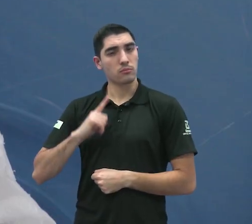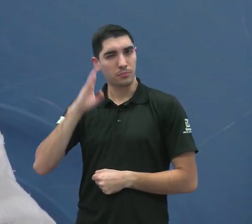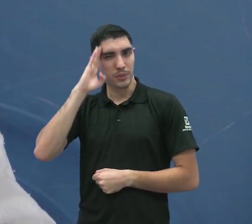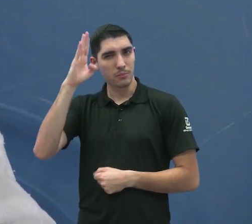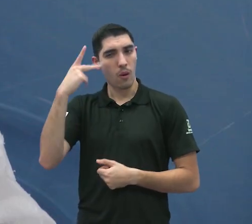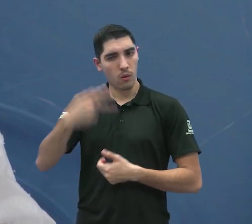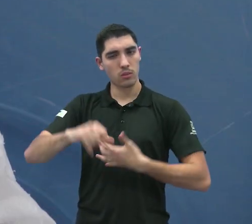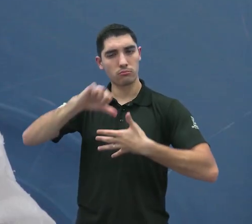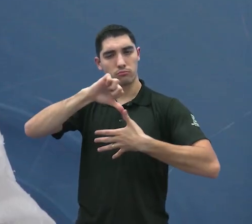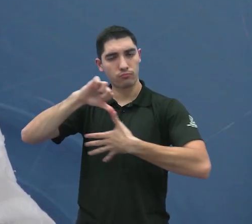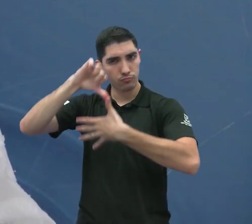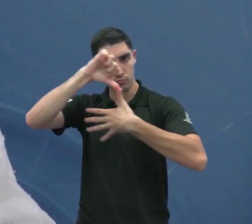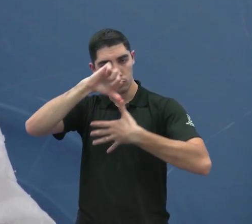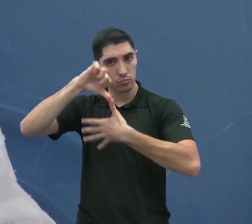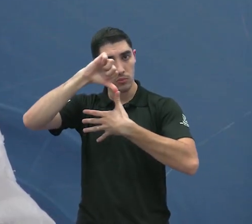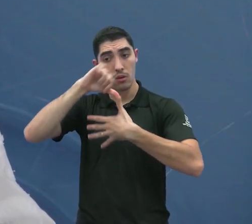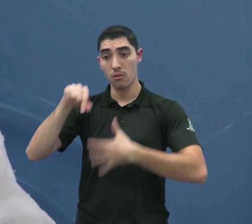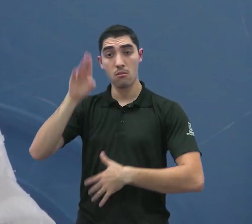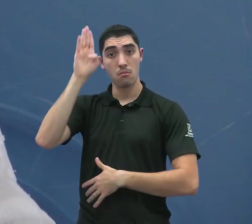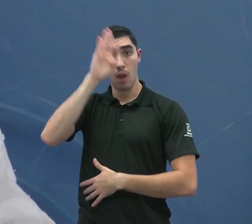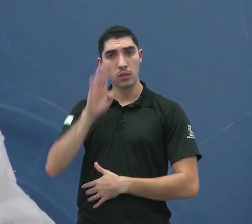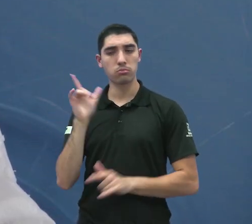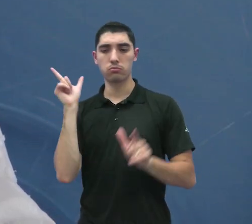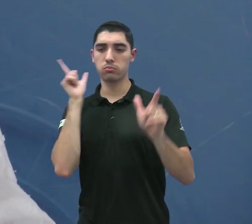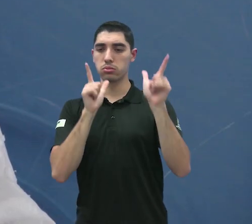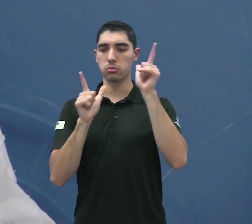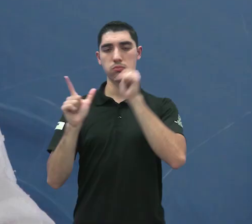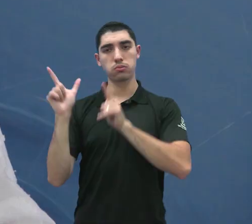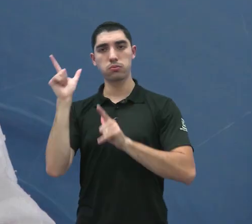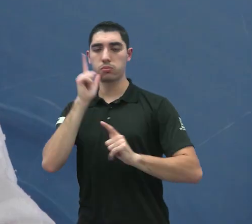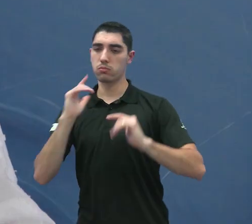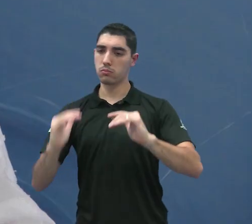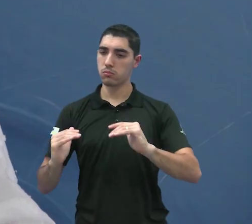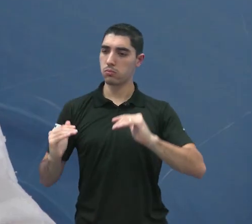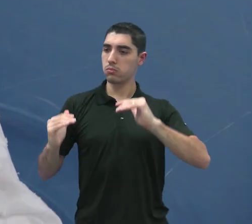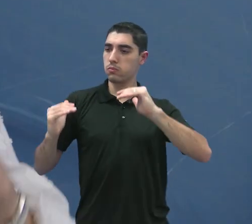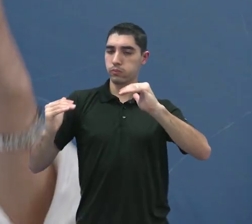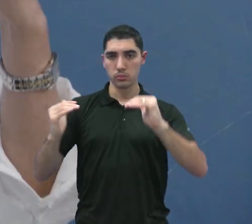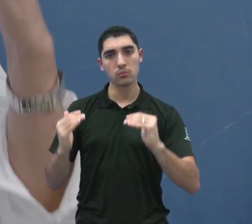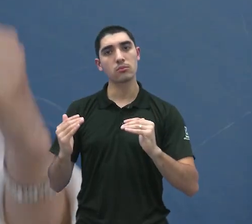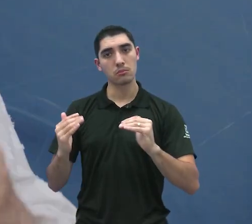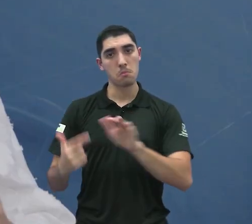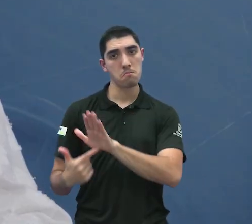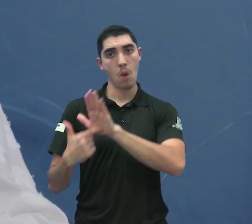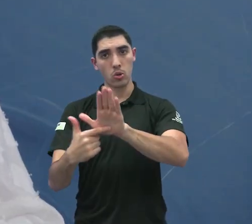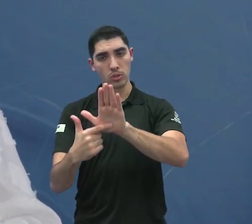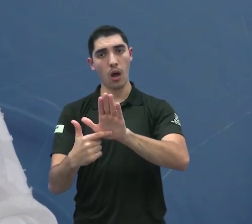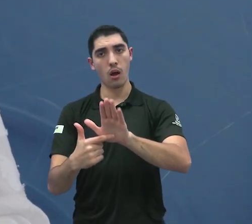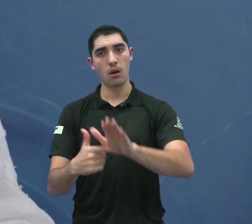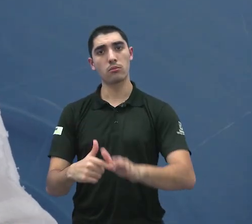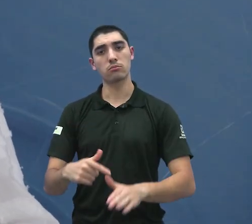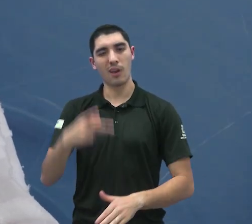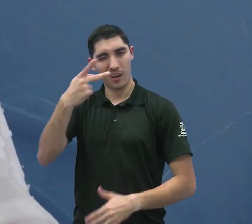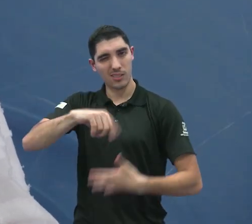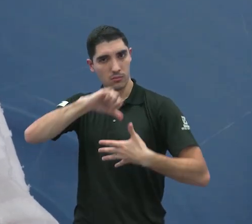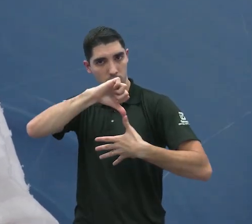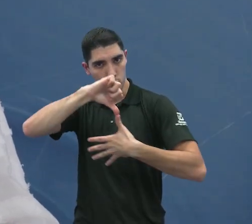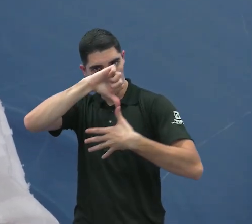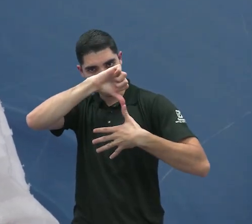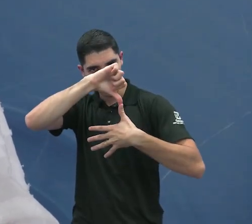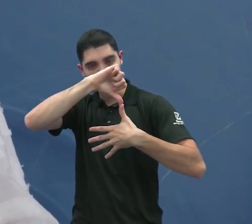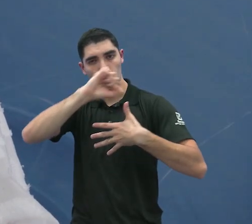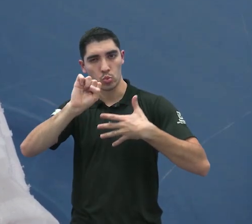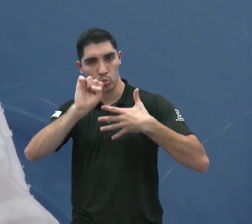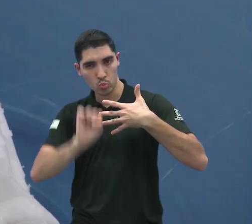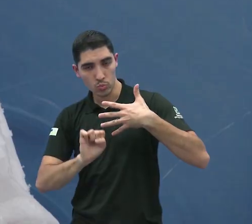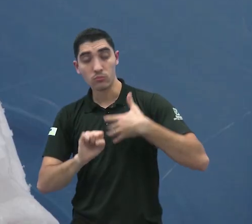ele conquistou essa posição de potência regional, né, no Cone Sul, né, e